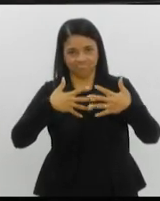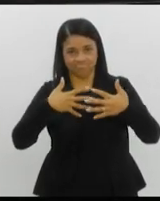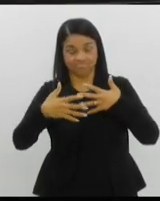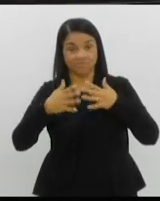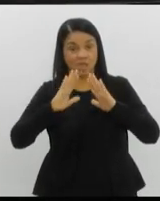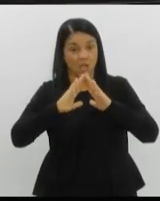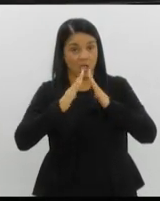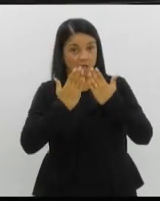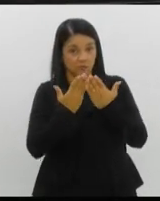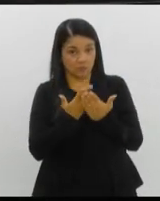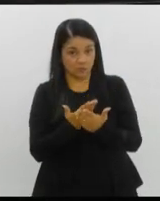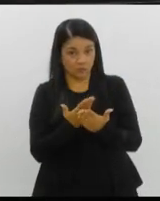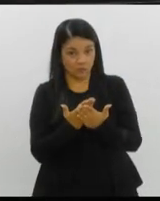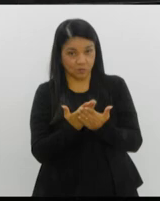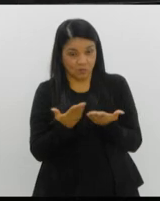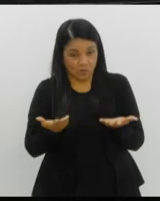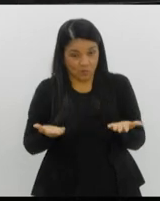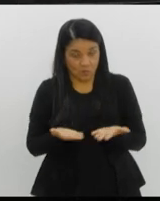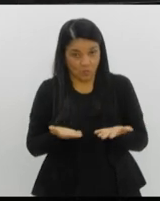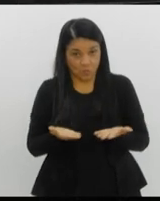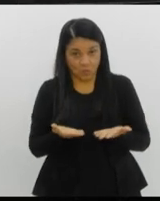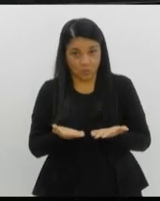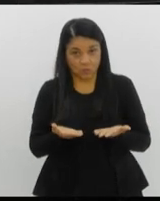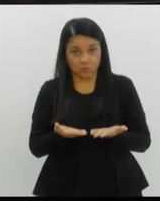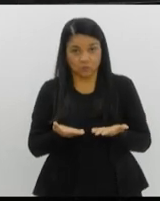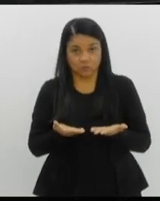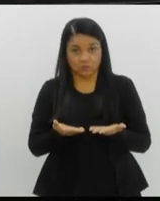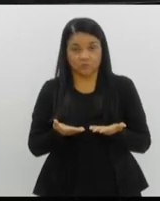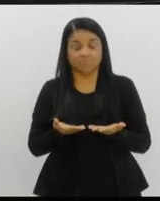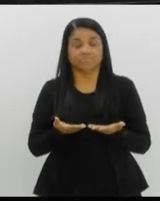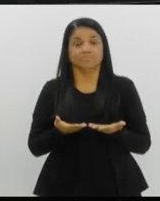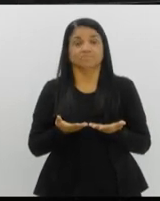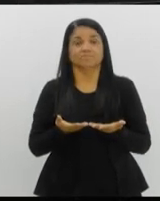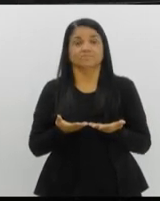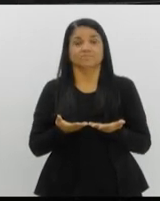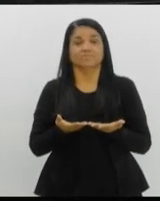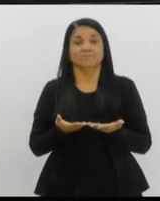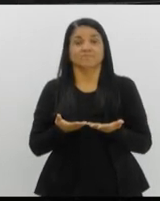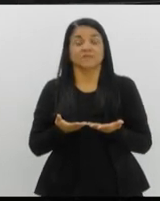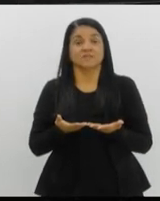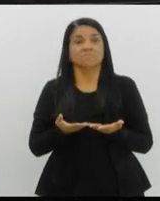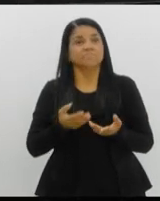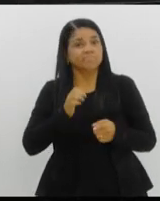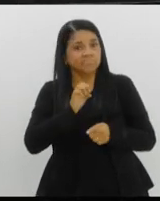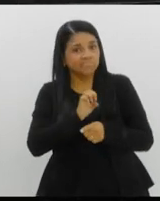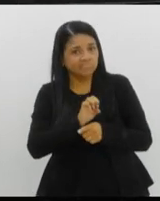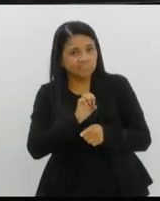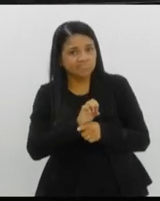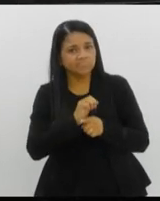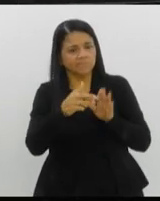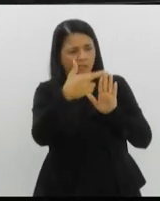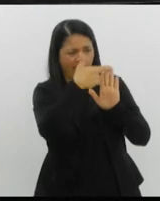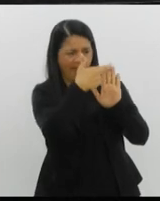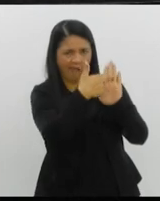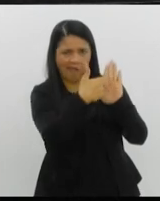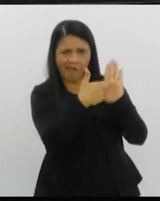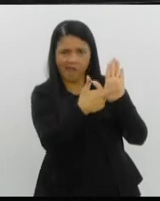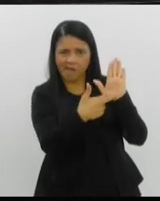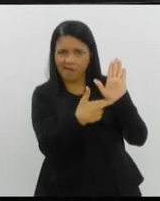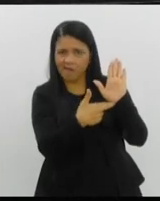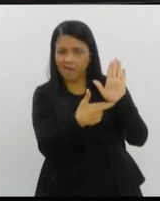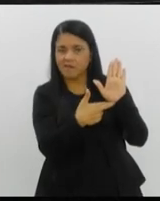escolar, como parte, né, do Estado, ele tem uma série de regramentos sobre